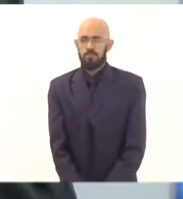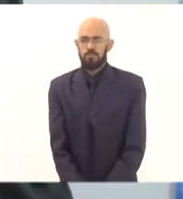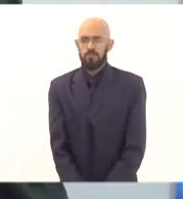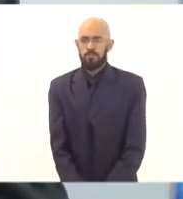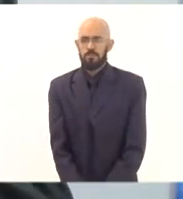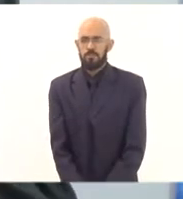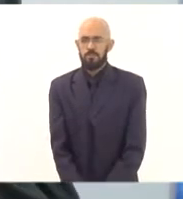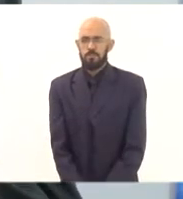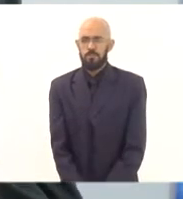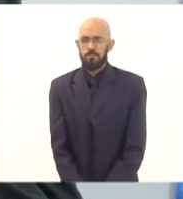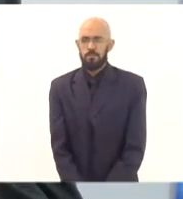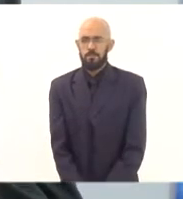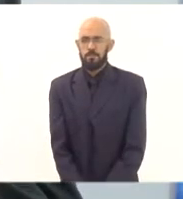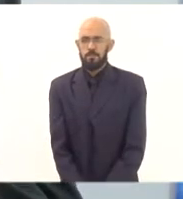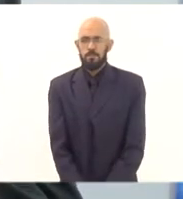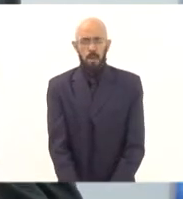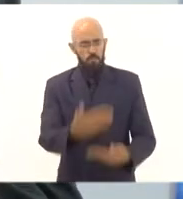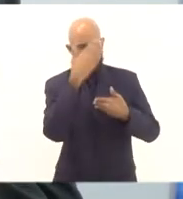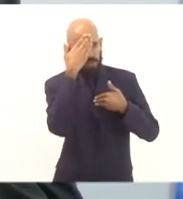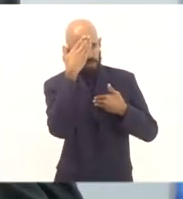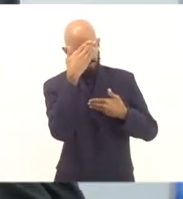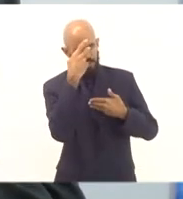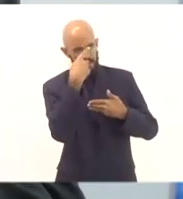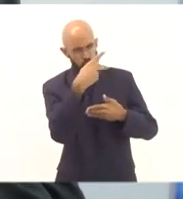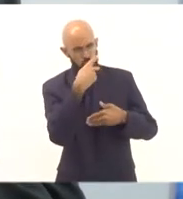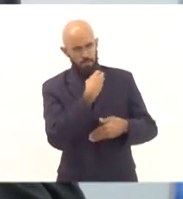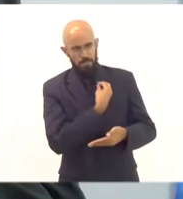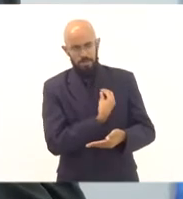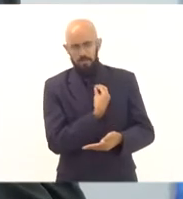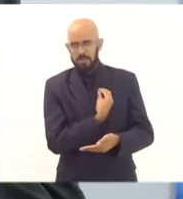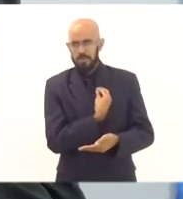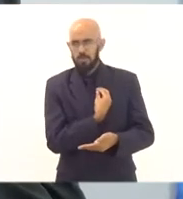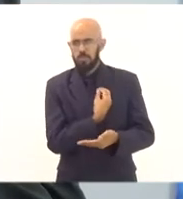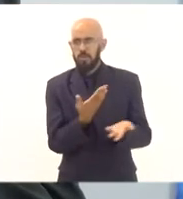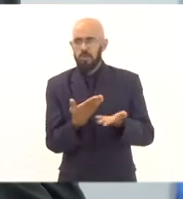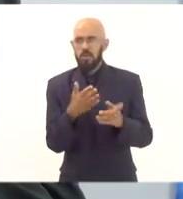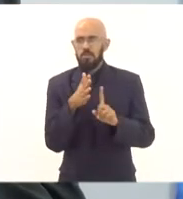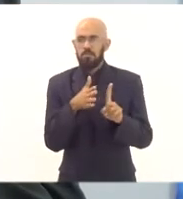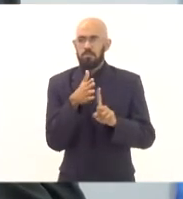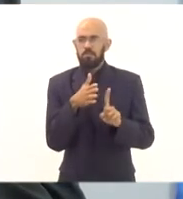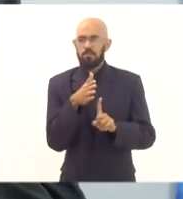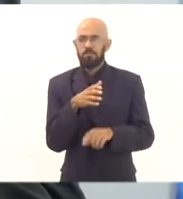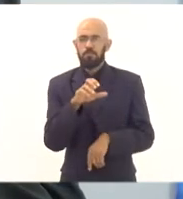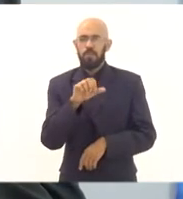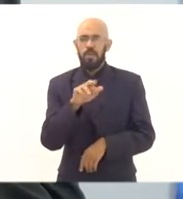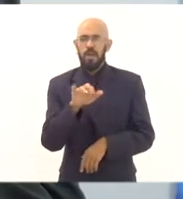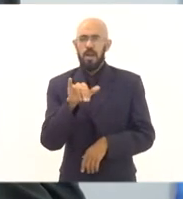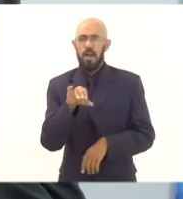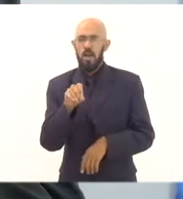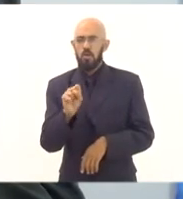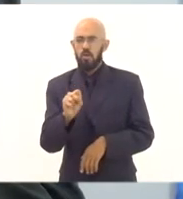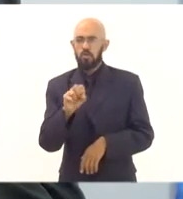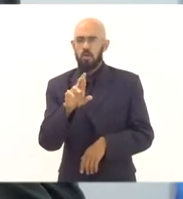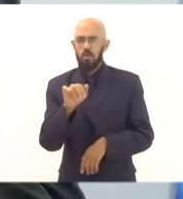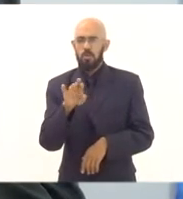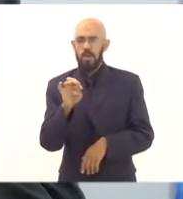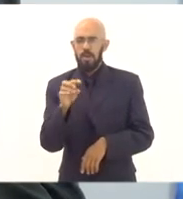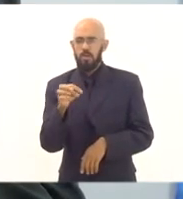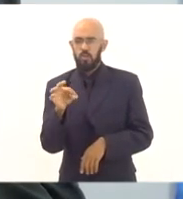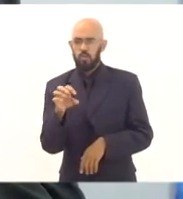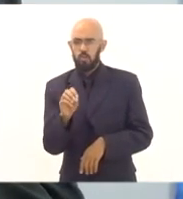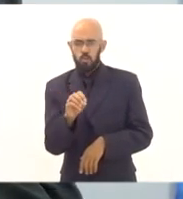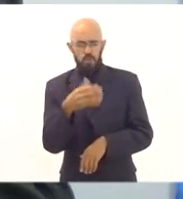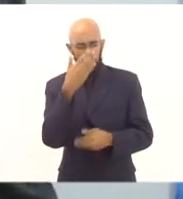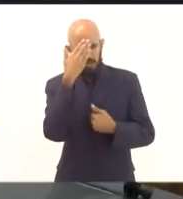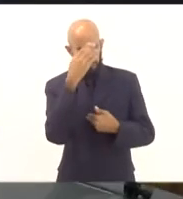bom então voa agradecer a participação da senhora passar a palavra por Carlos Roberto Viana diretor do proderj agradecer a